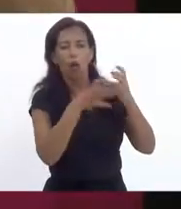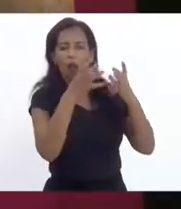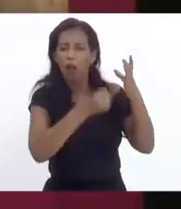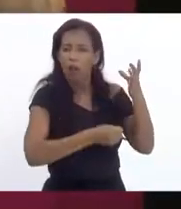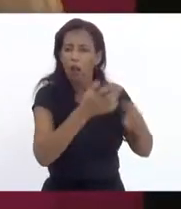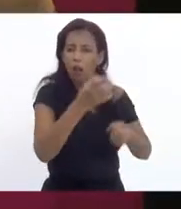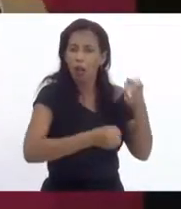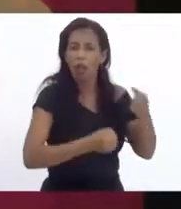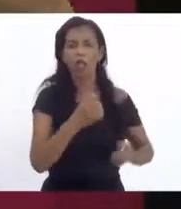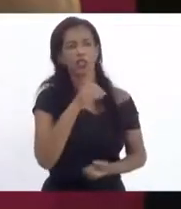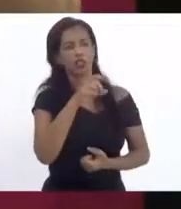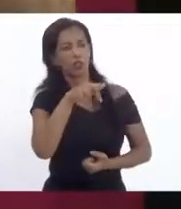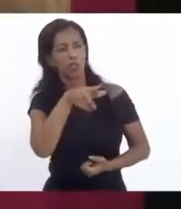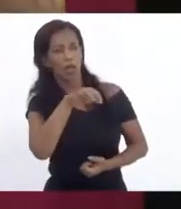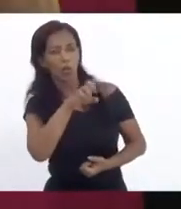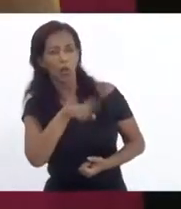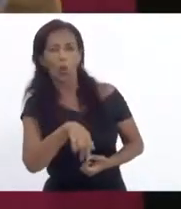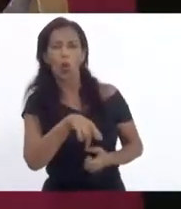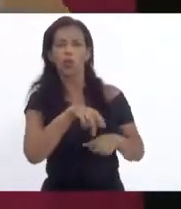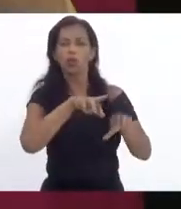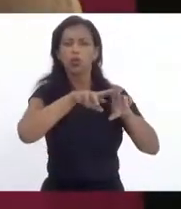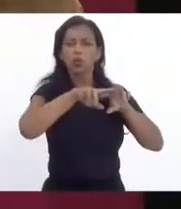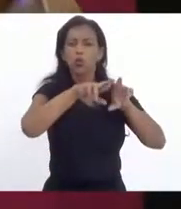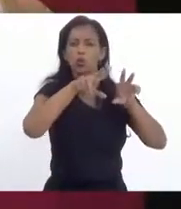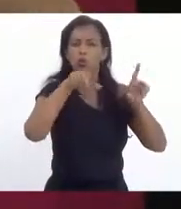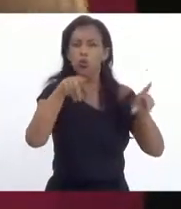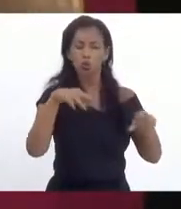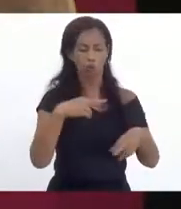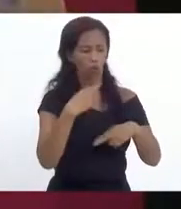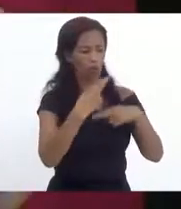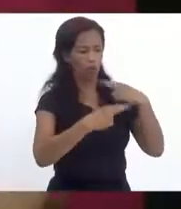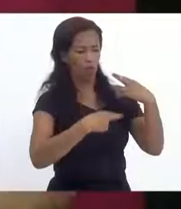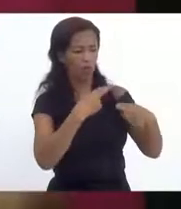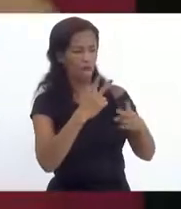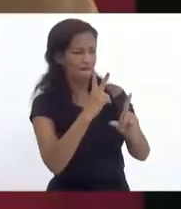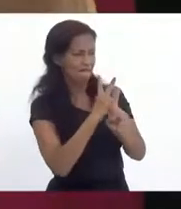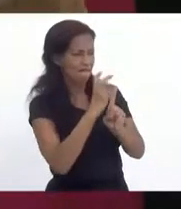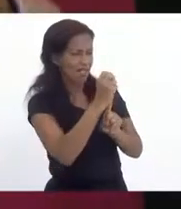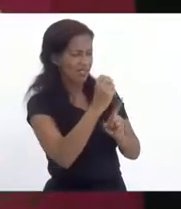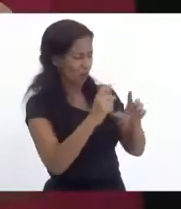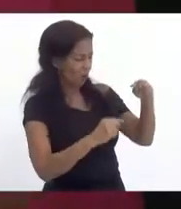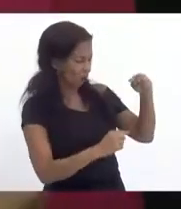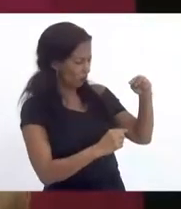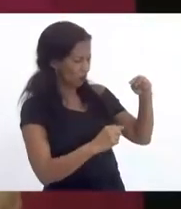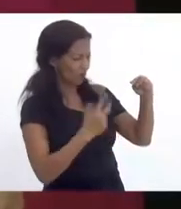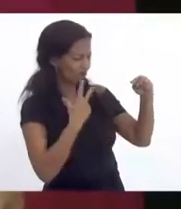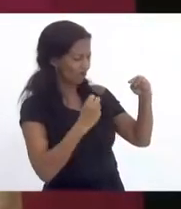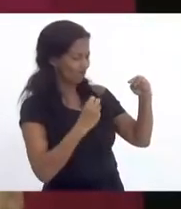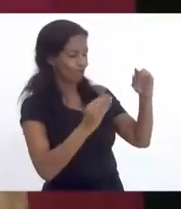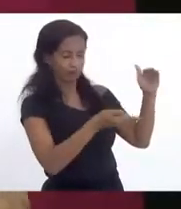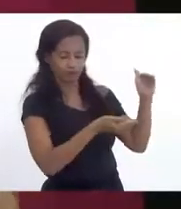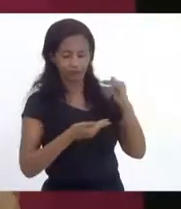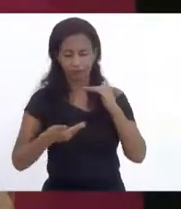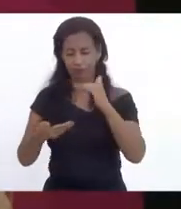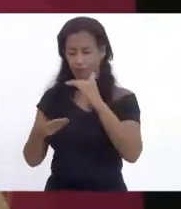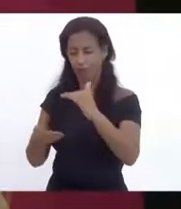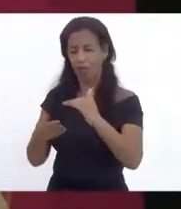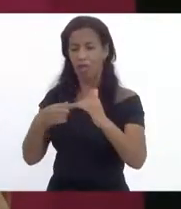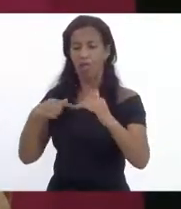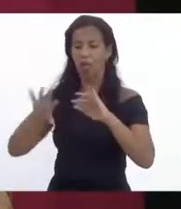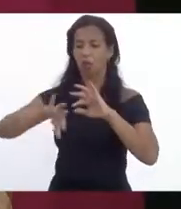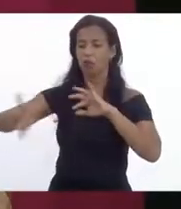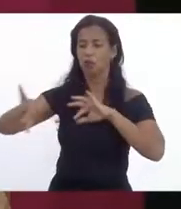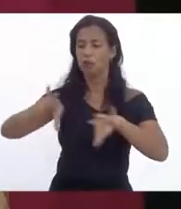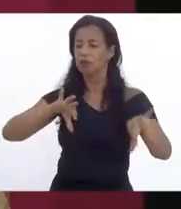Danone, leite, toda essa reciclagem, produto que vence validade, tudo vai para um depósito, eu